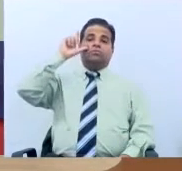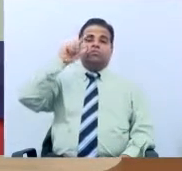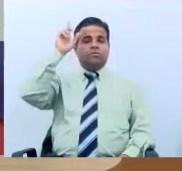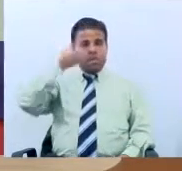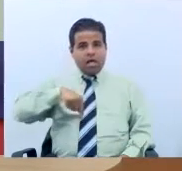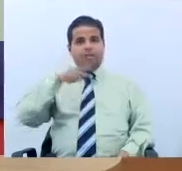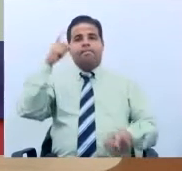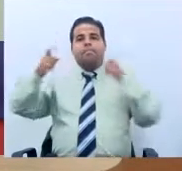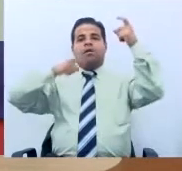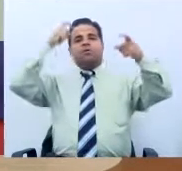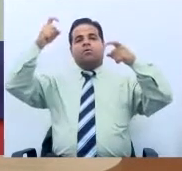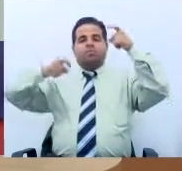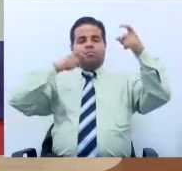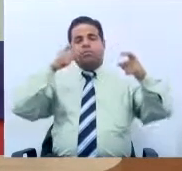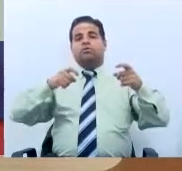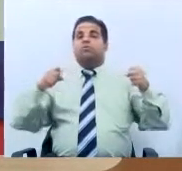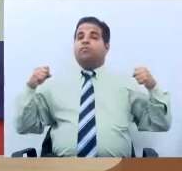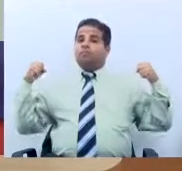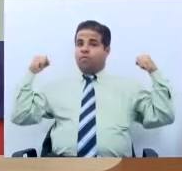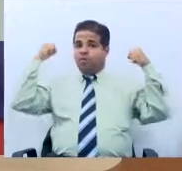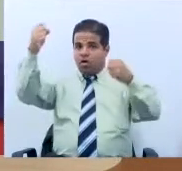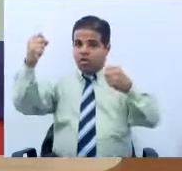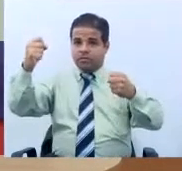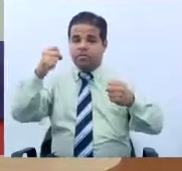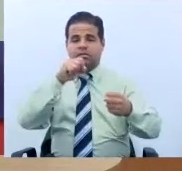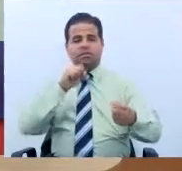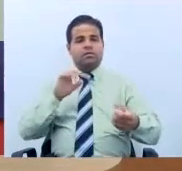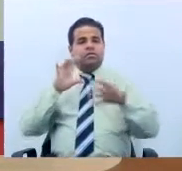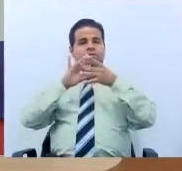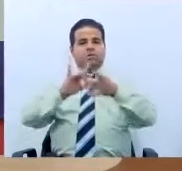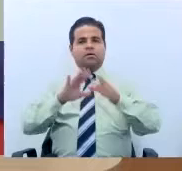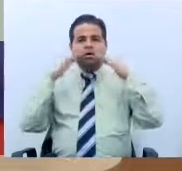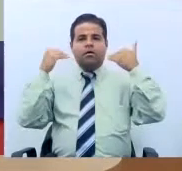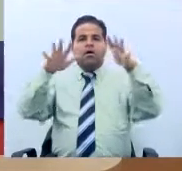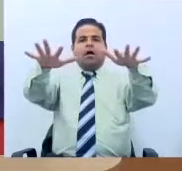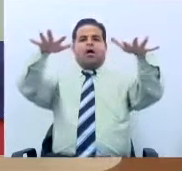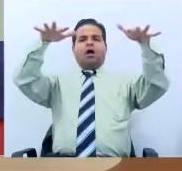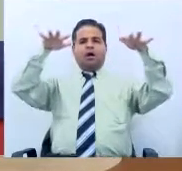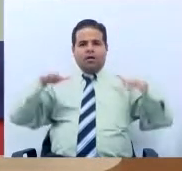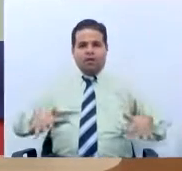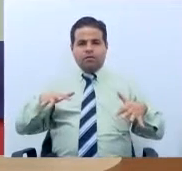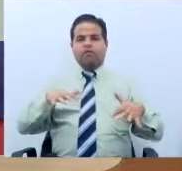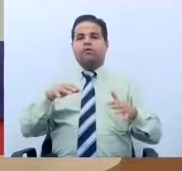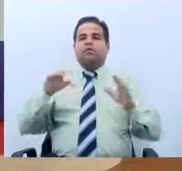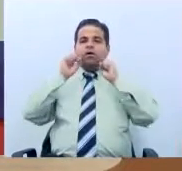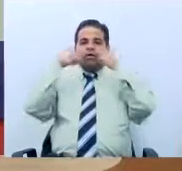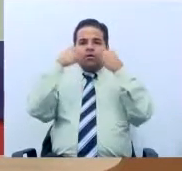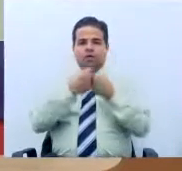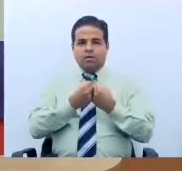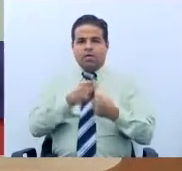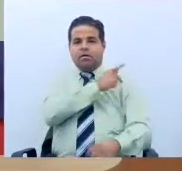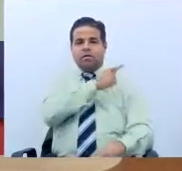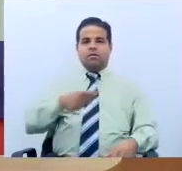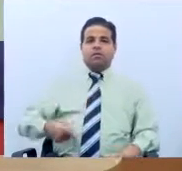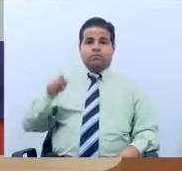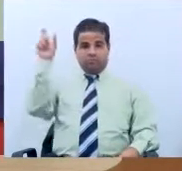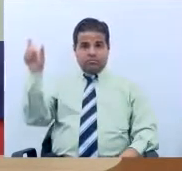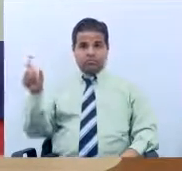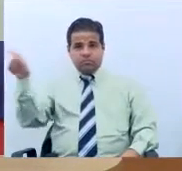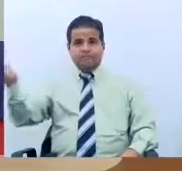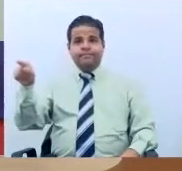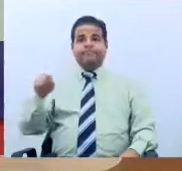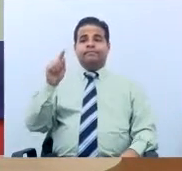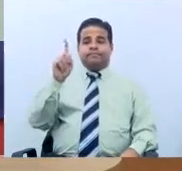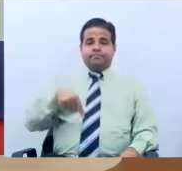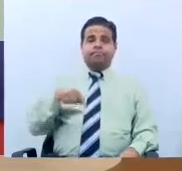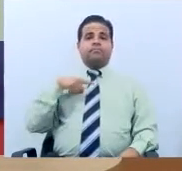muito preocupante. Forças reacionárias dentro do Congresso Nacional, um Senado Federal presidido por alguém que